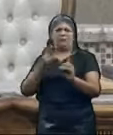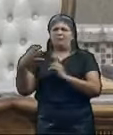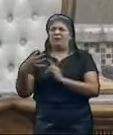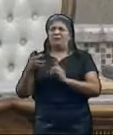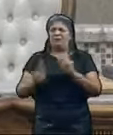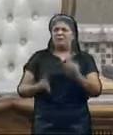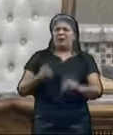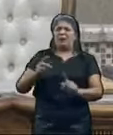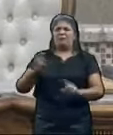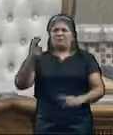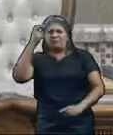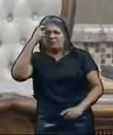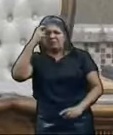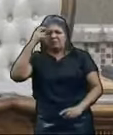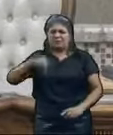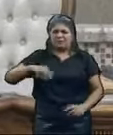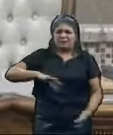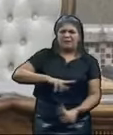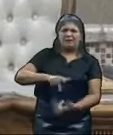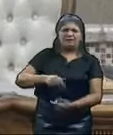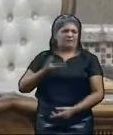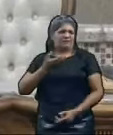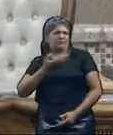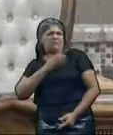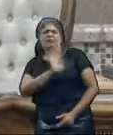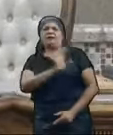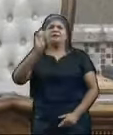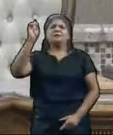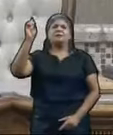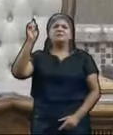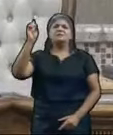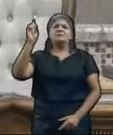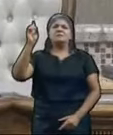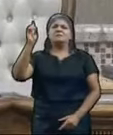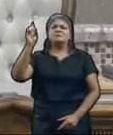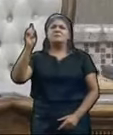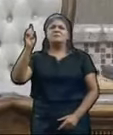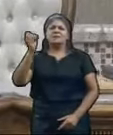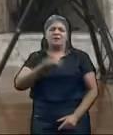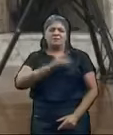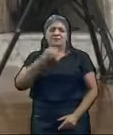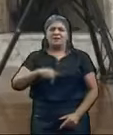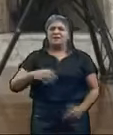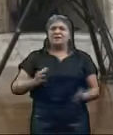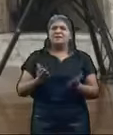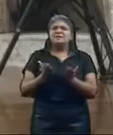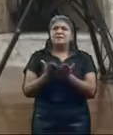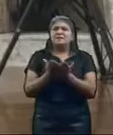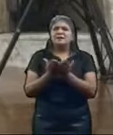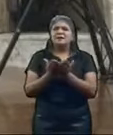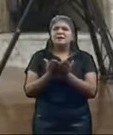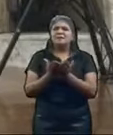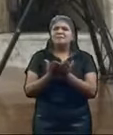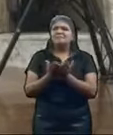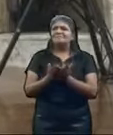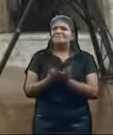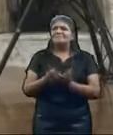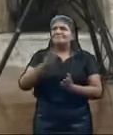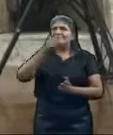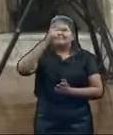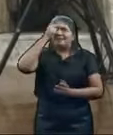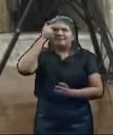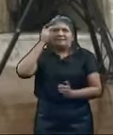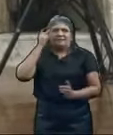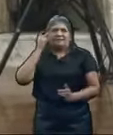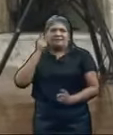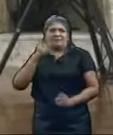nesse planeta que são contra Deus Oi hoje é cristão provoca o ódio das pessoas